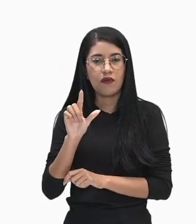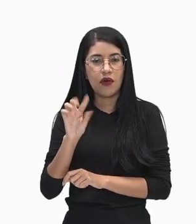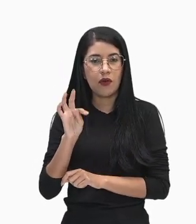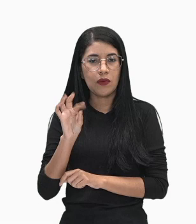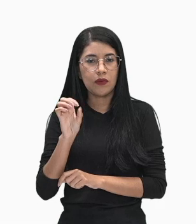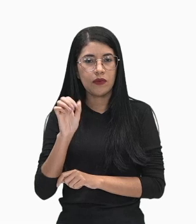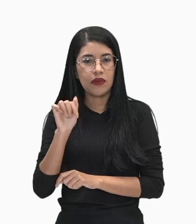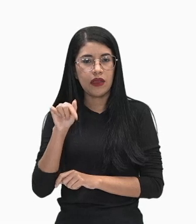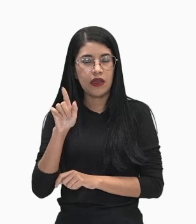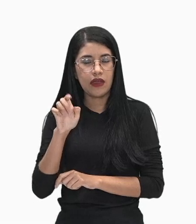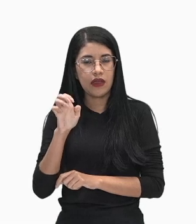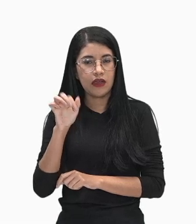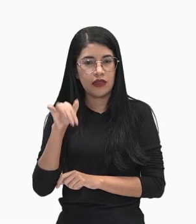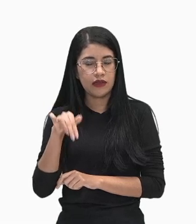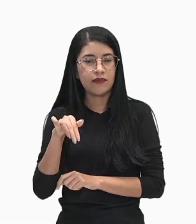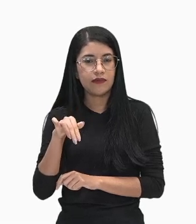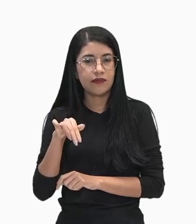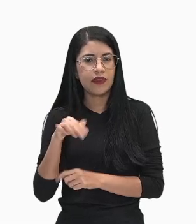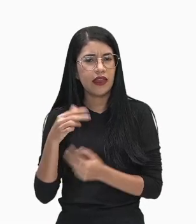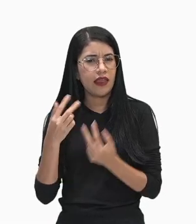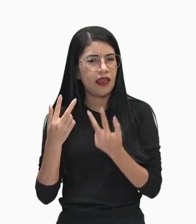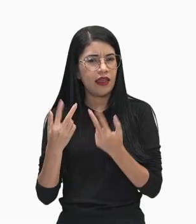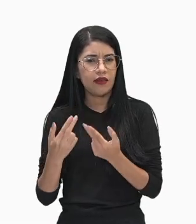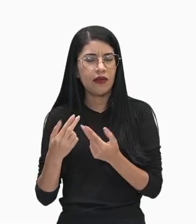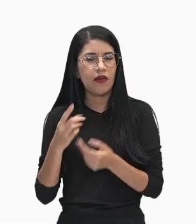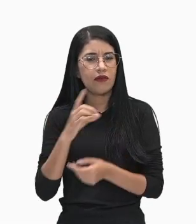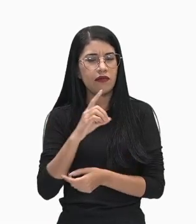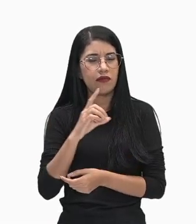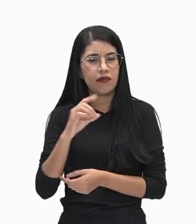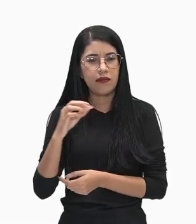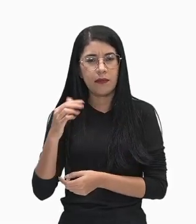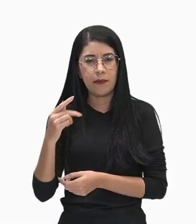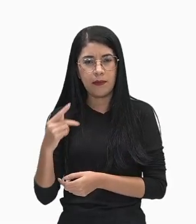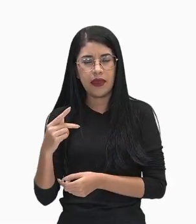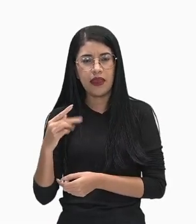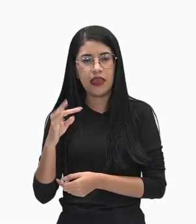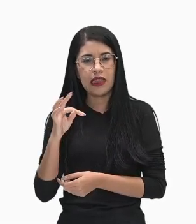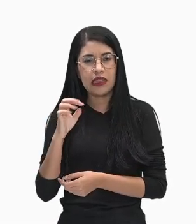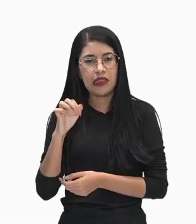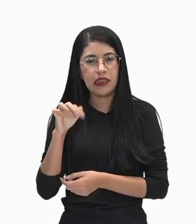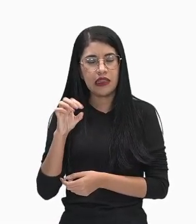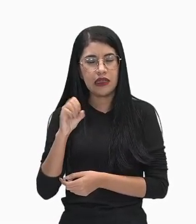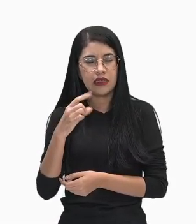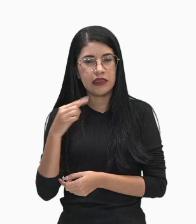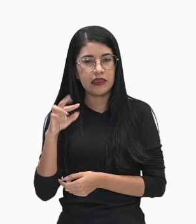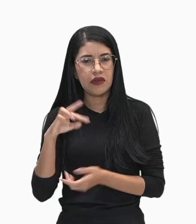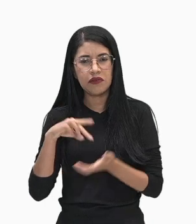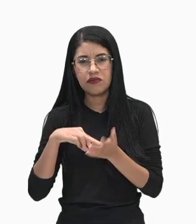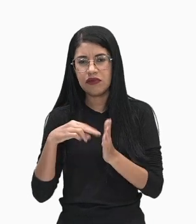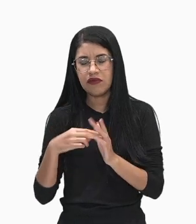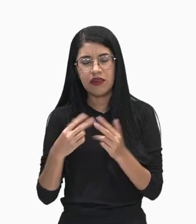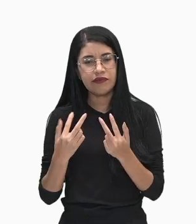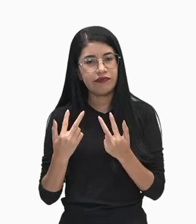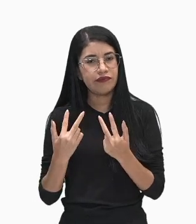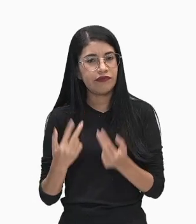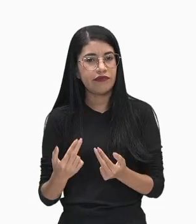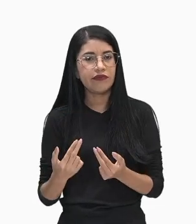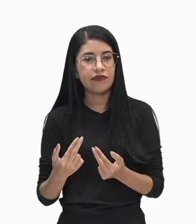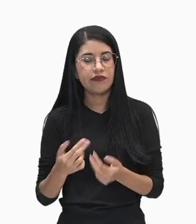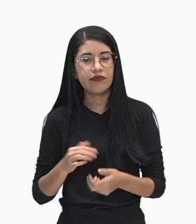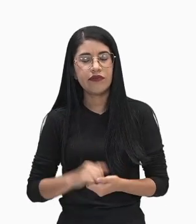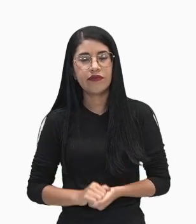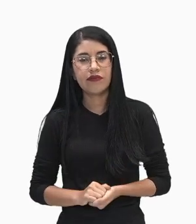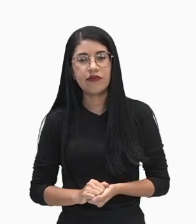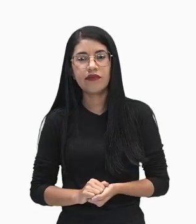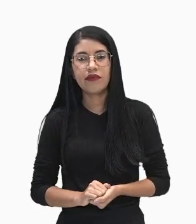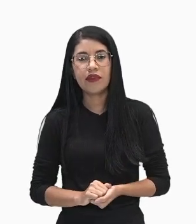DDP, voltagem, tensão, tudo quer dizer a mesma coisa, tá legal, pessoal? É